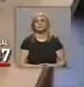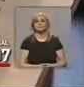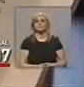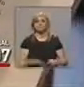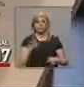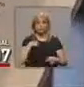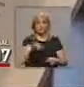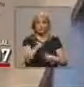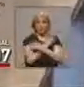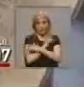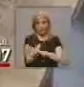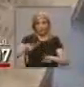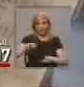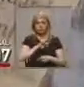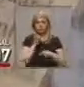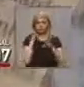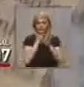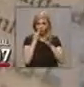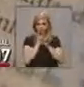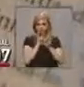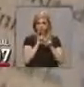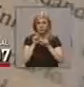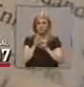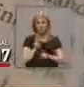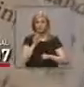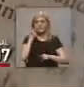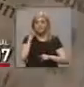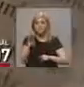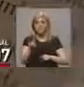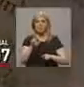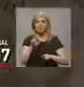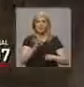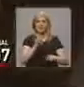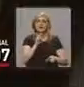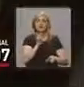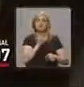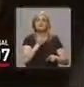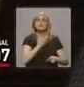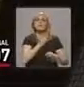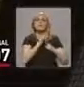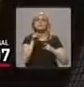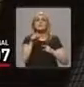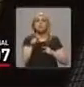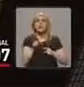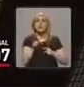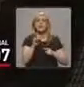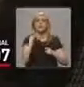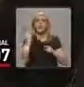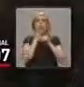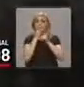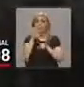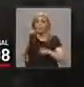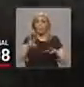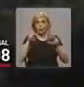Enquanto os nossos amigos festejavam, iam à redação da República pescar novidades,